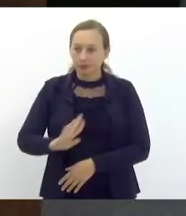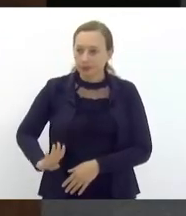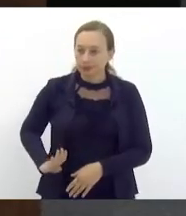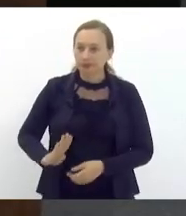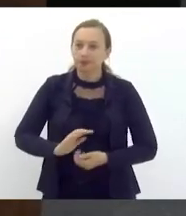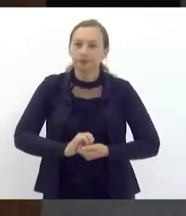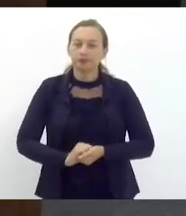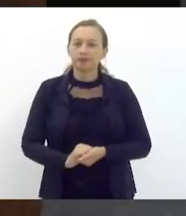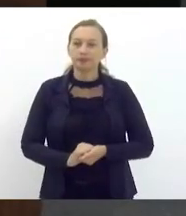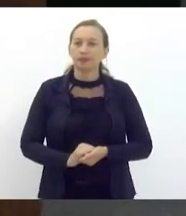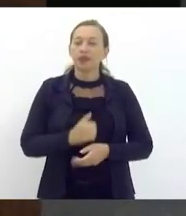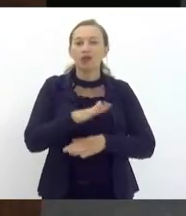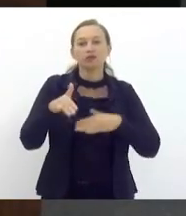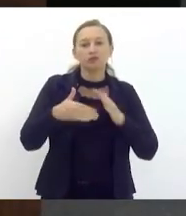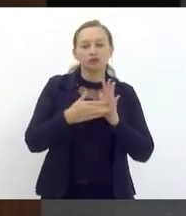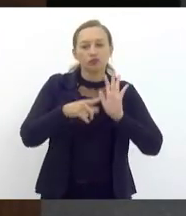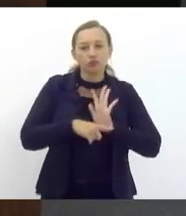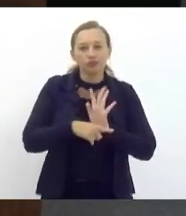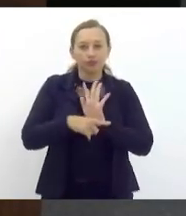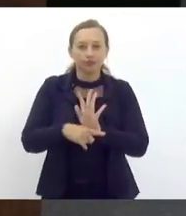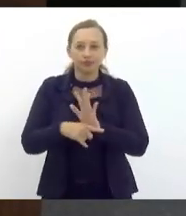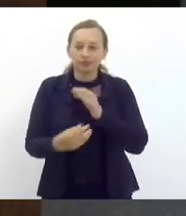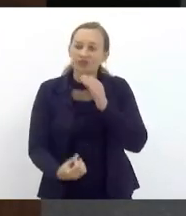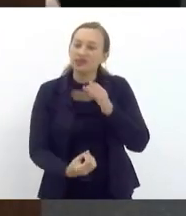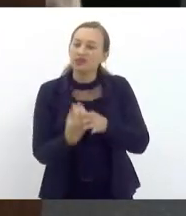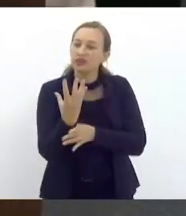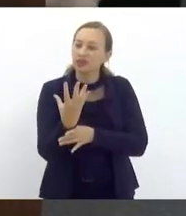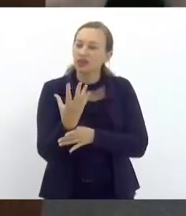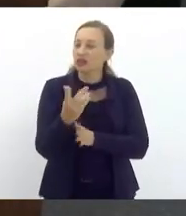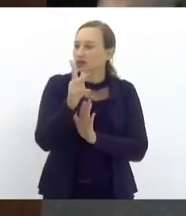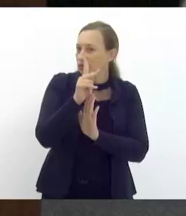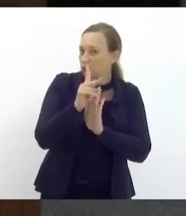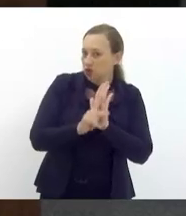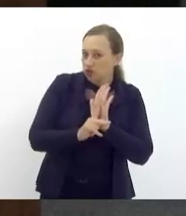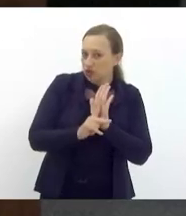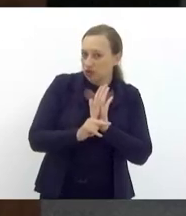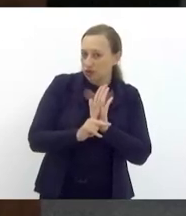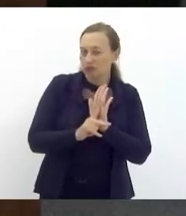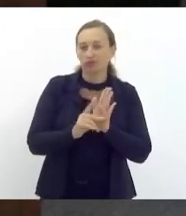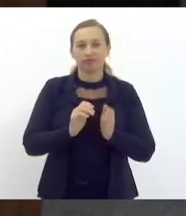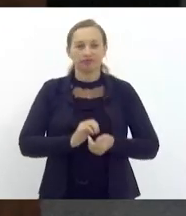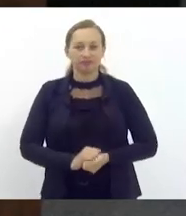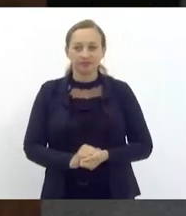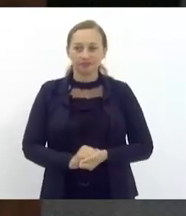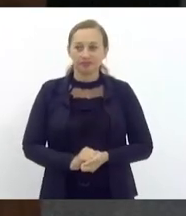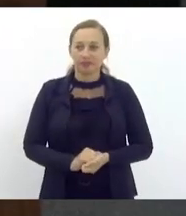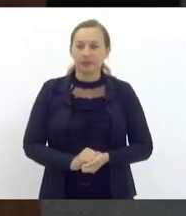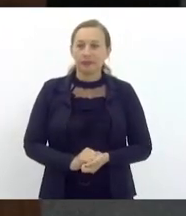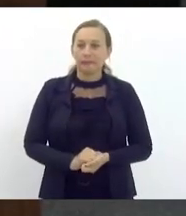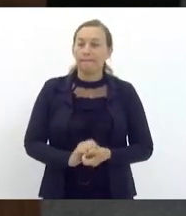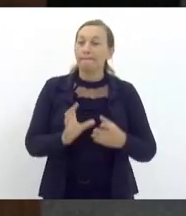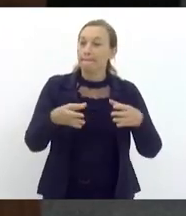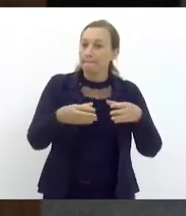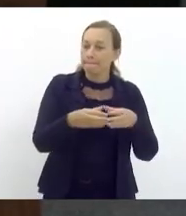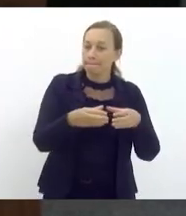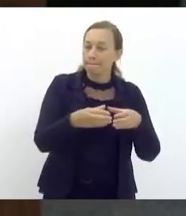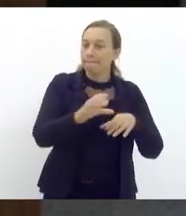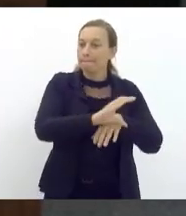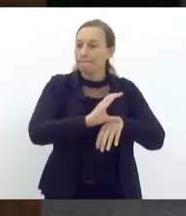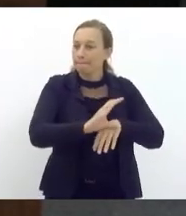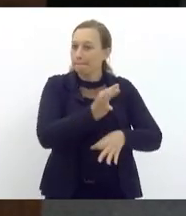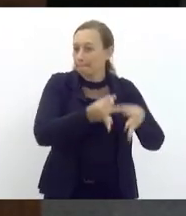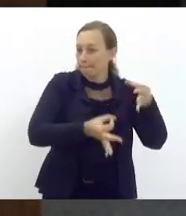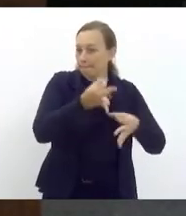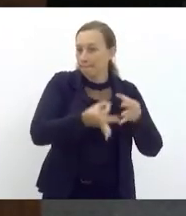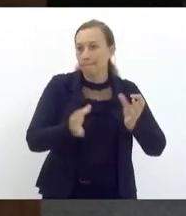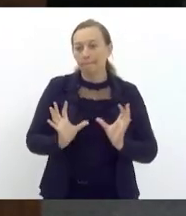todos os que ajudaram a construir esse projeto Inclusive a comissão de construções Justiça